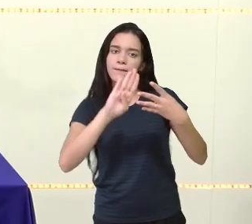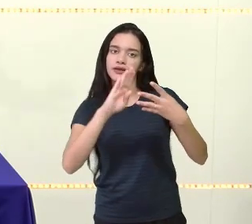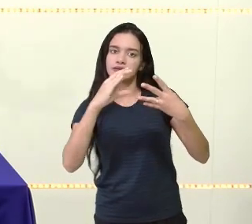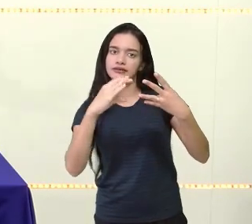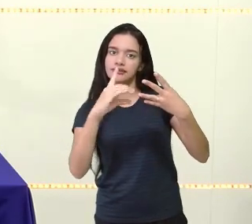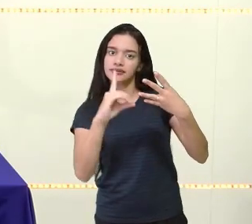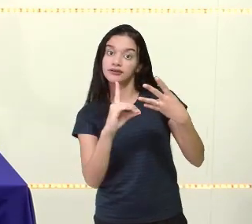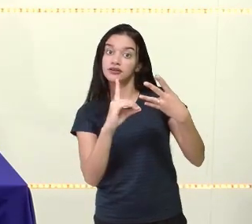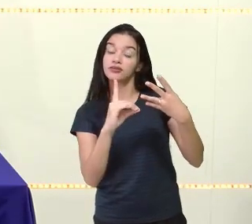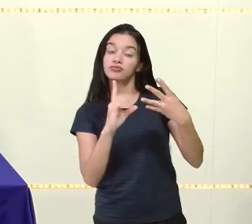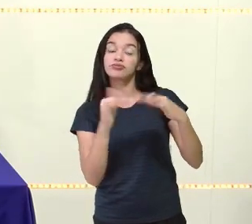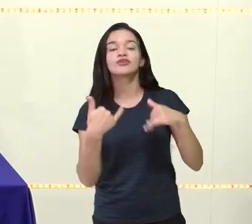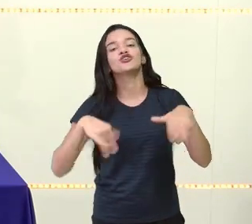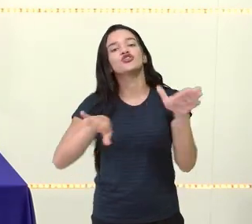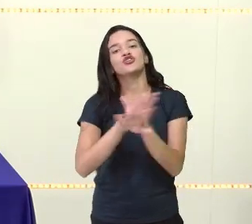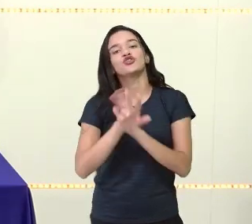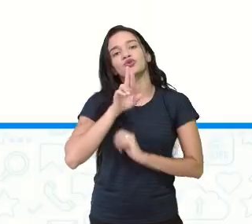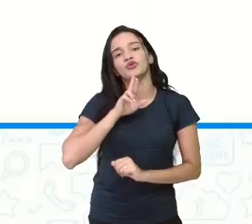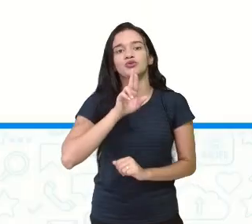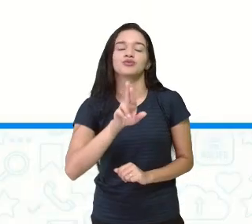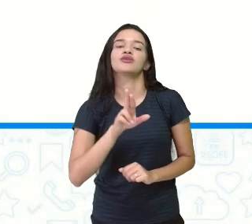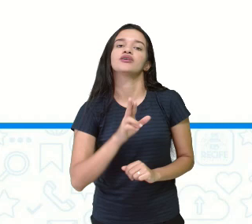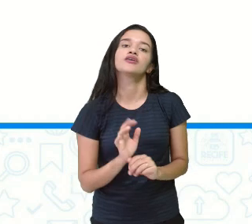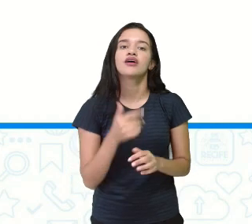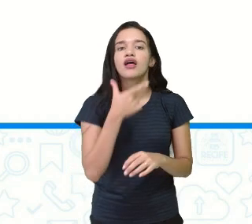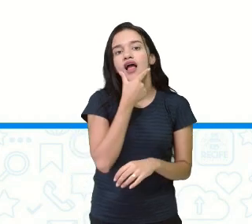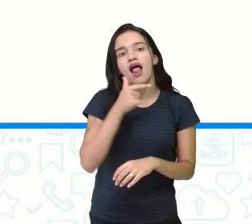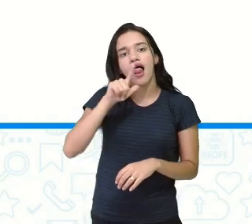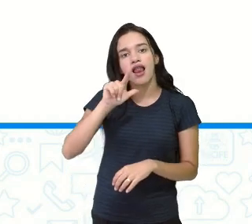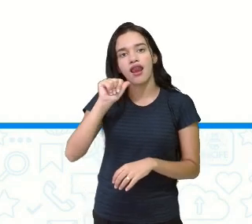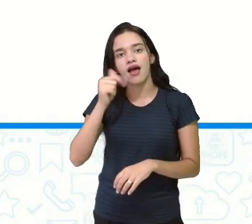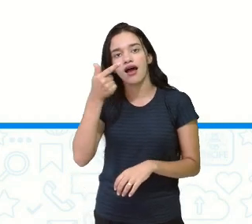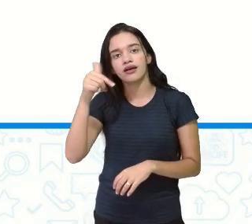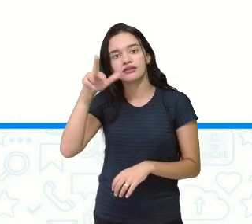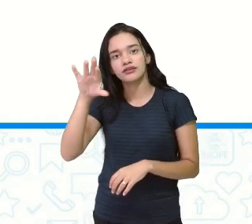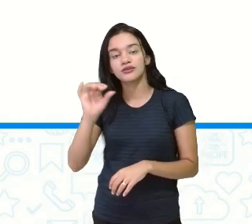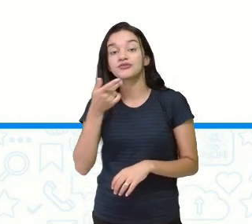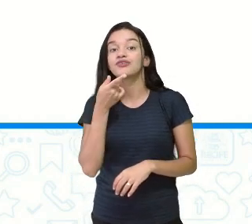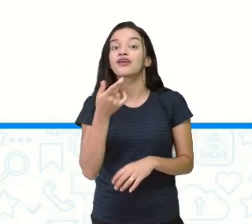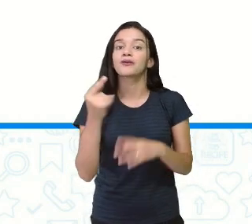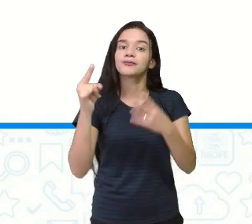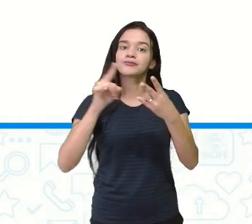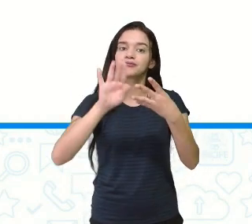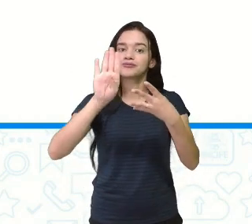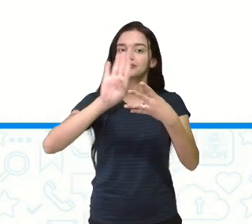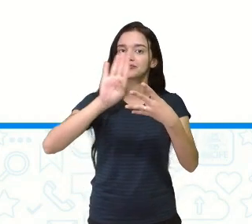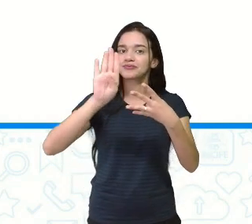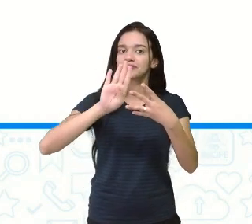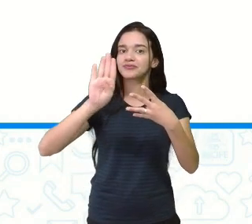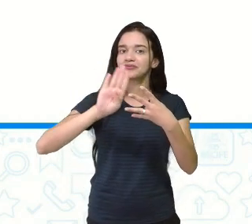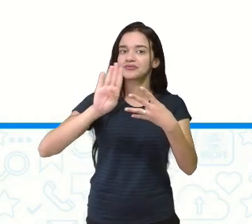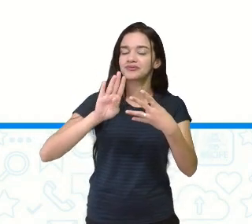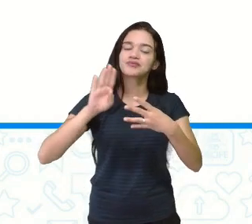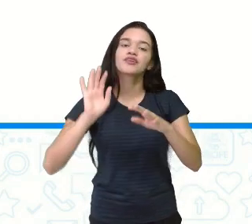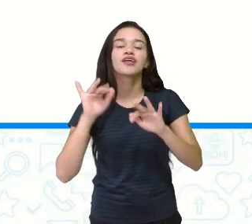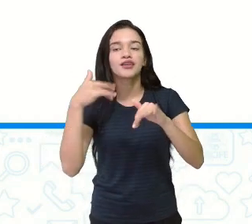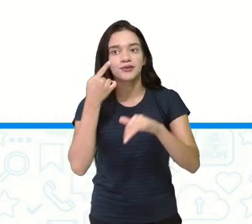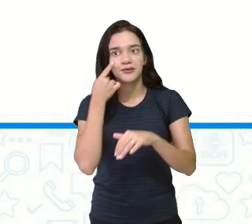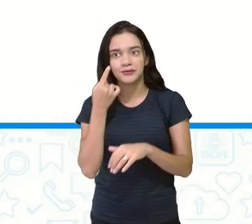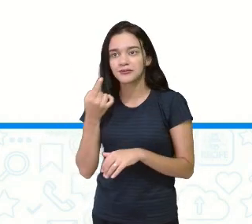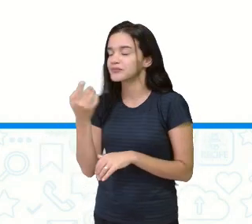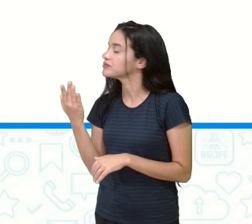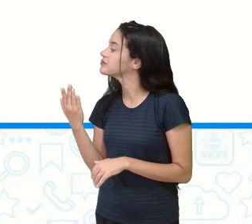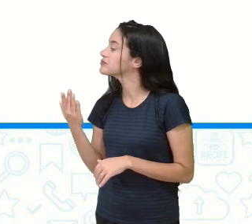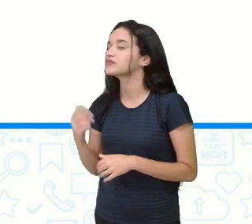Professora Sim. Sandra? Chegou a resposta aqui. O Lázaro disse que é a letra B. Letra B. Então, vamos lá.